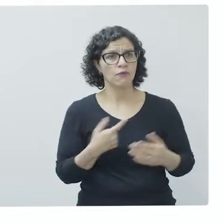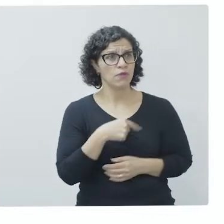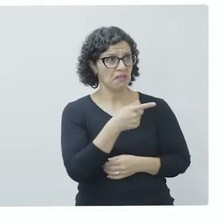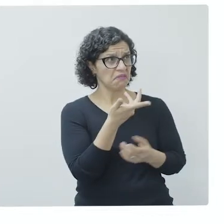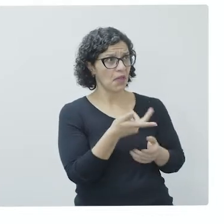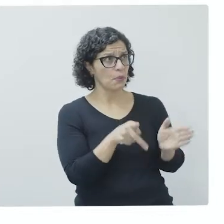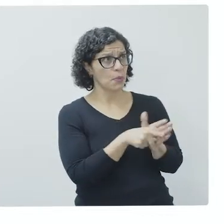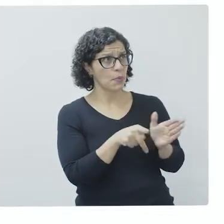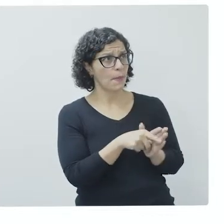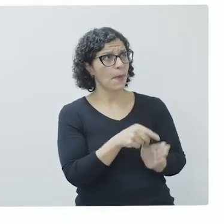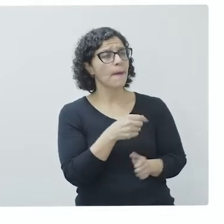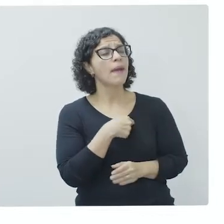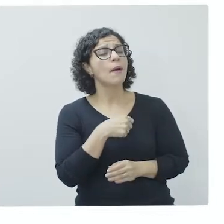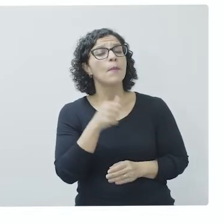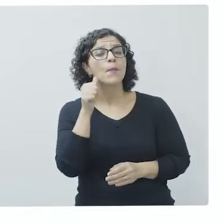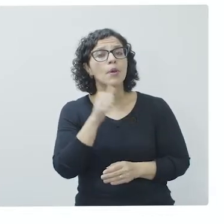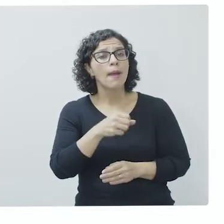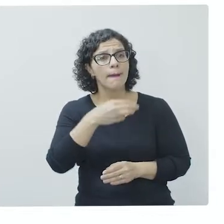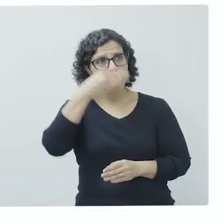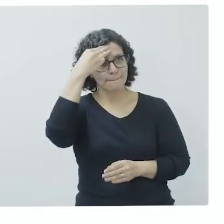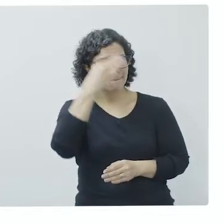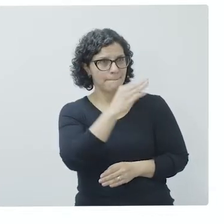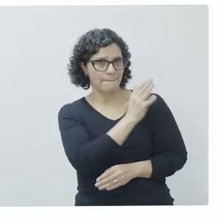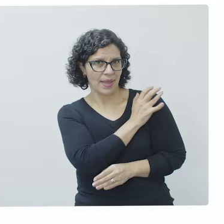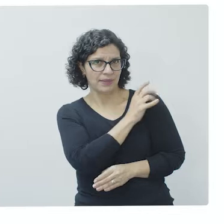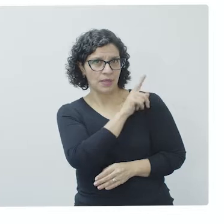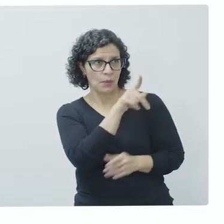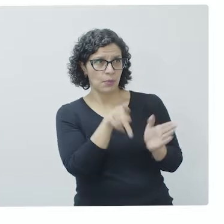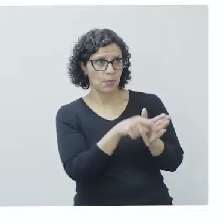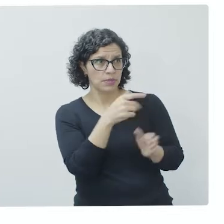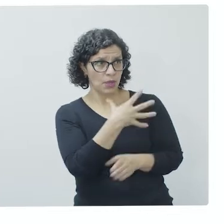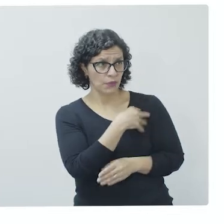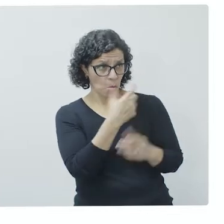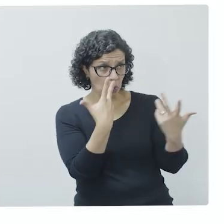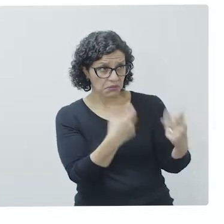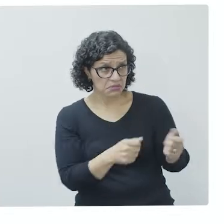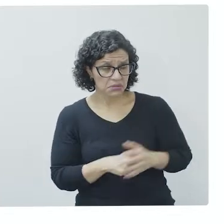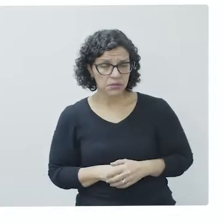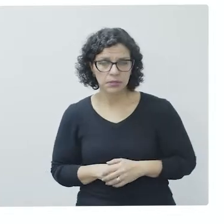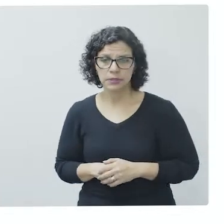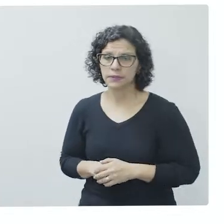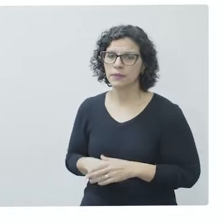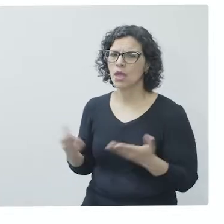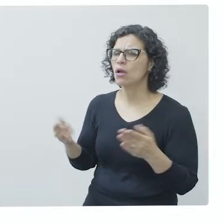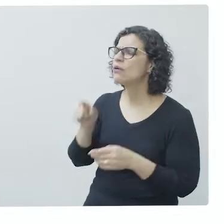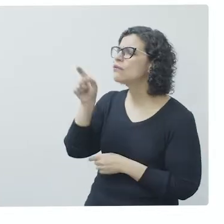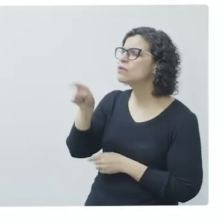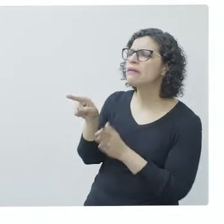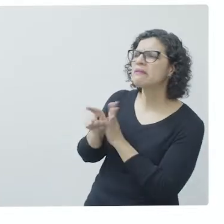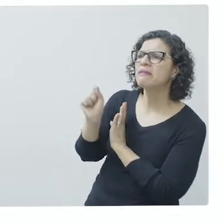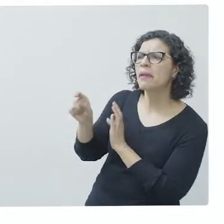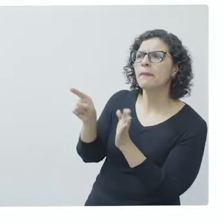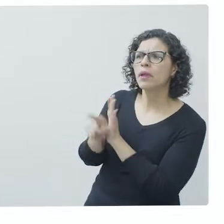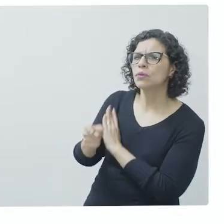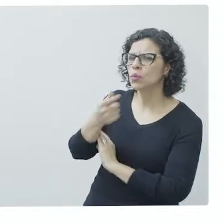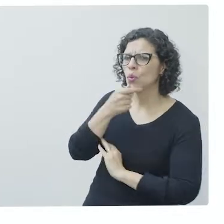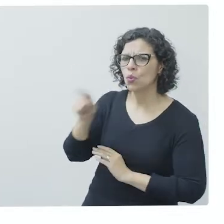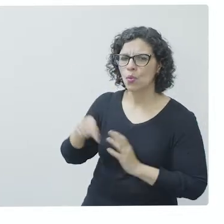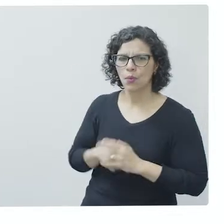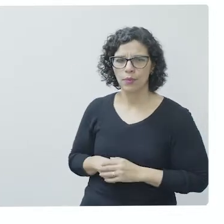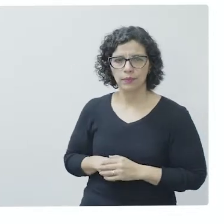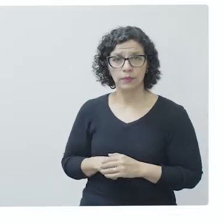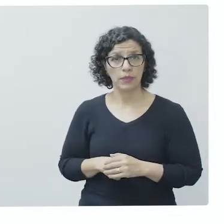"Se quiser, posso ser madrinha de seu filho", ofereceu-se a figura, com voz baixa. "Quem é você?", perguntou o